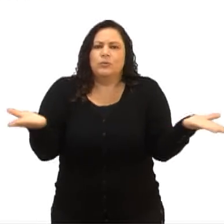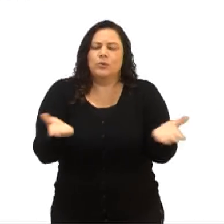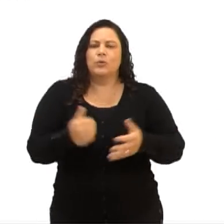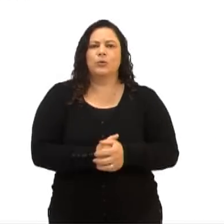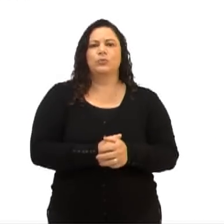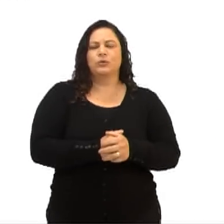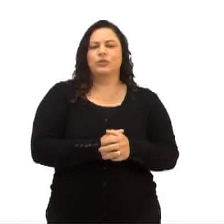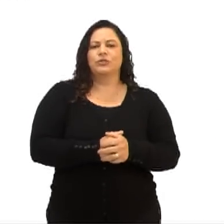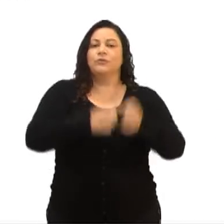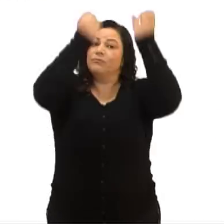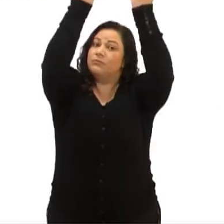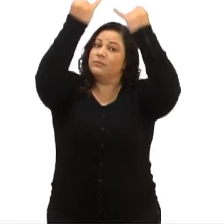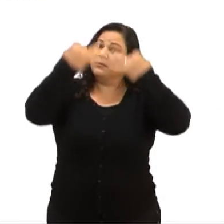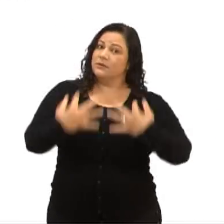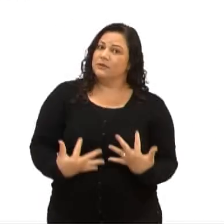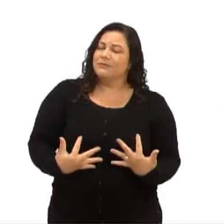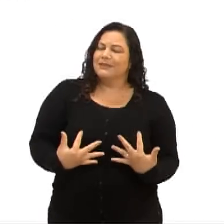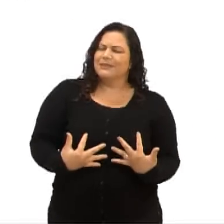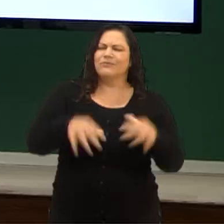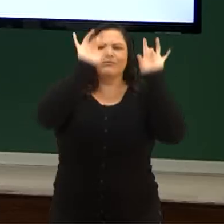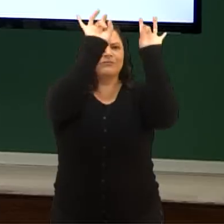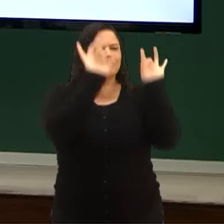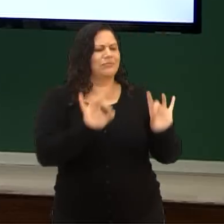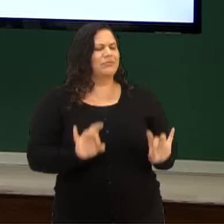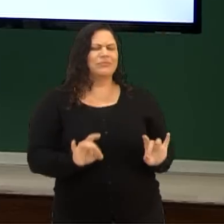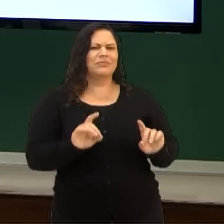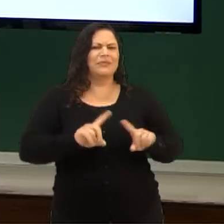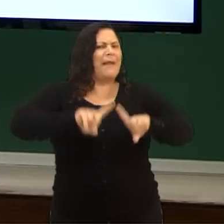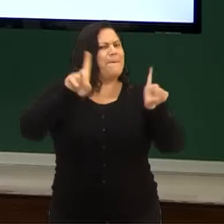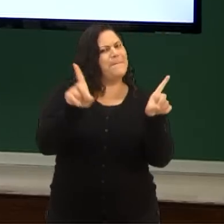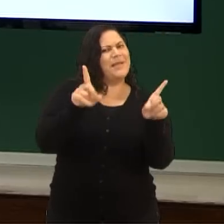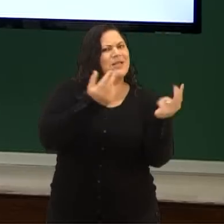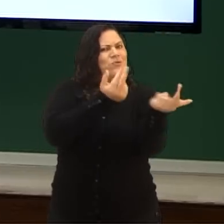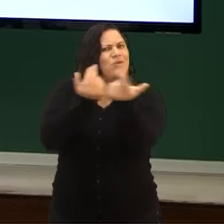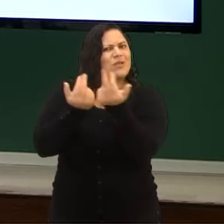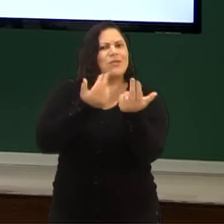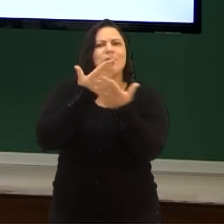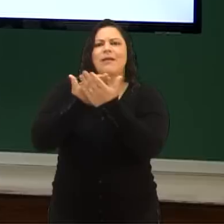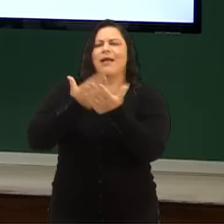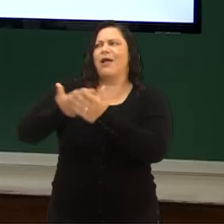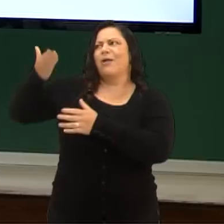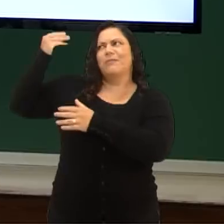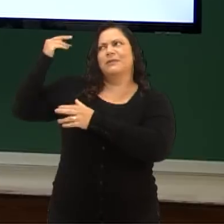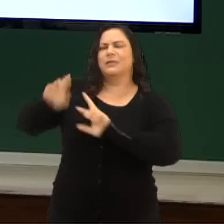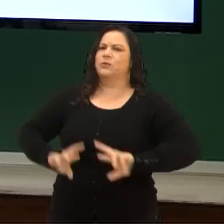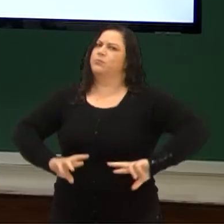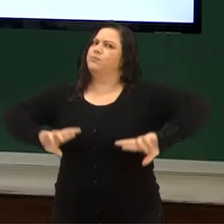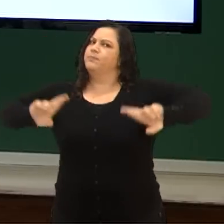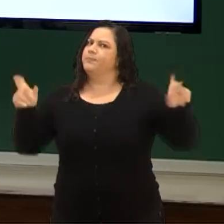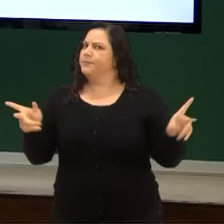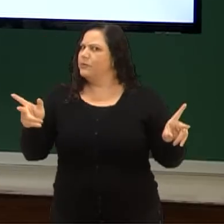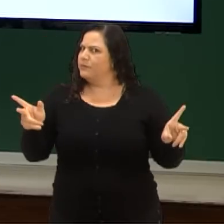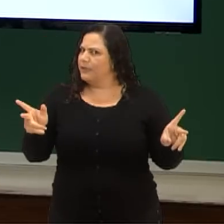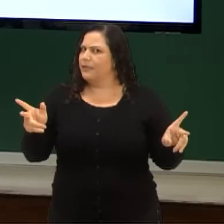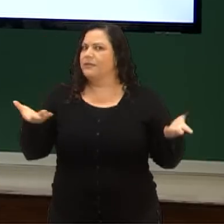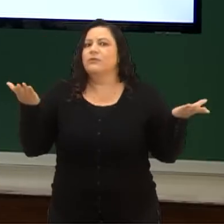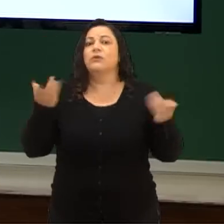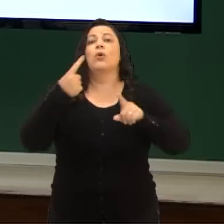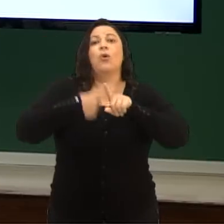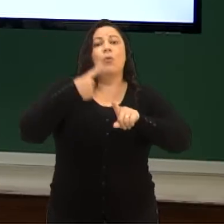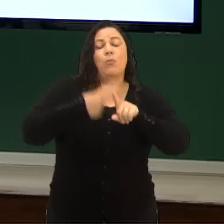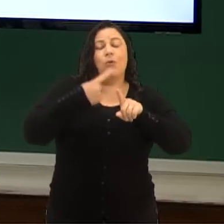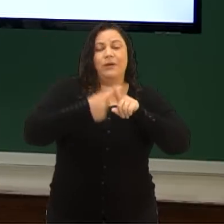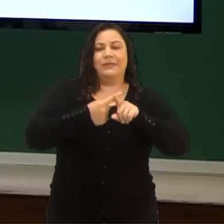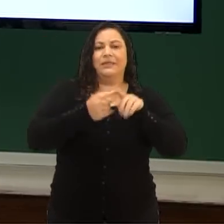Definições especiais. Professor, não é a mesma coisa que a aula passada? Não. Por quê? É diferente. É diferente que aqui a gente vai trabalhar um